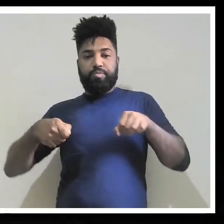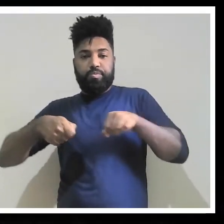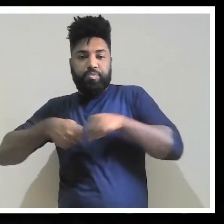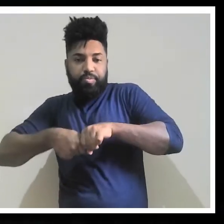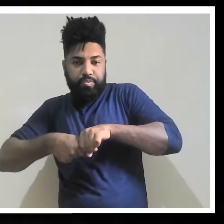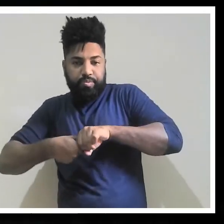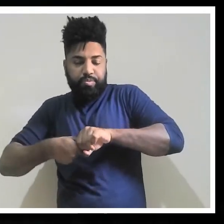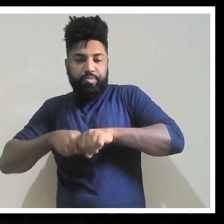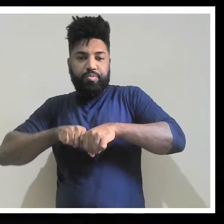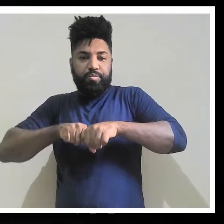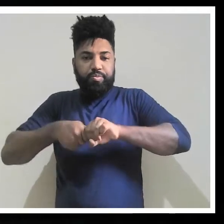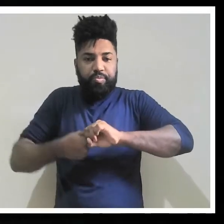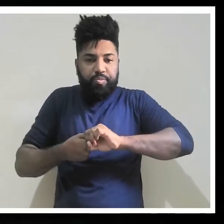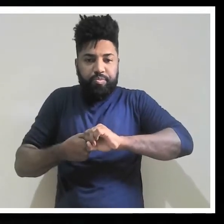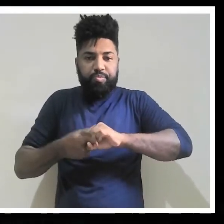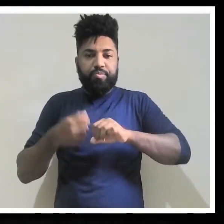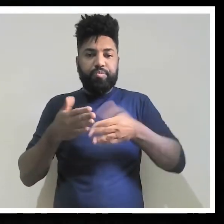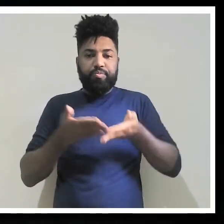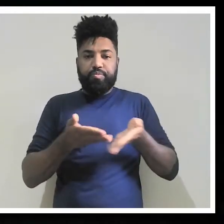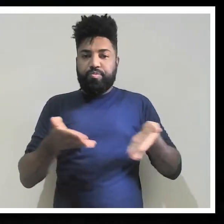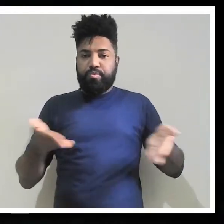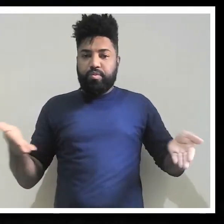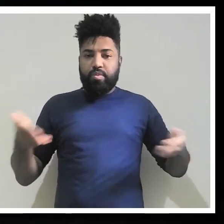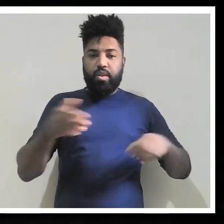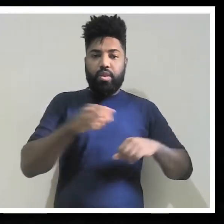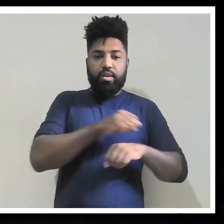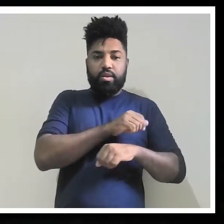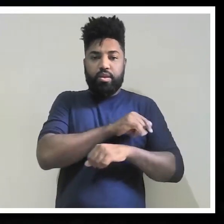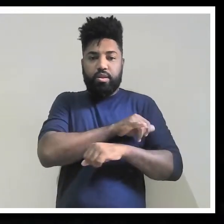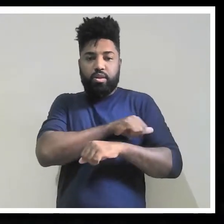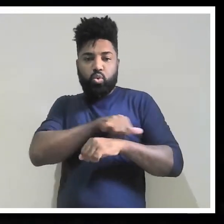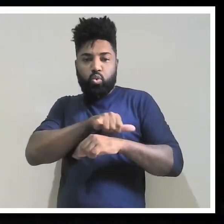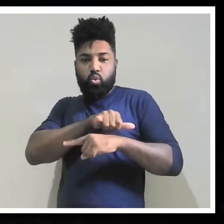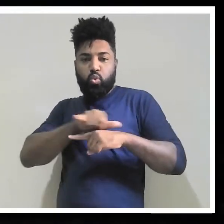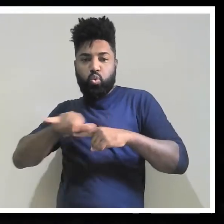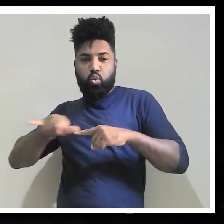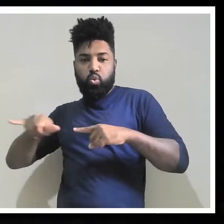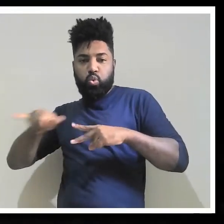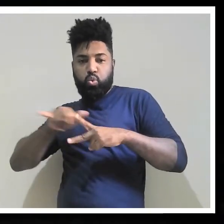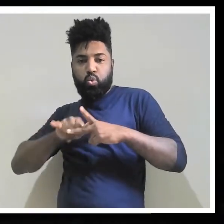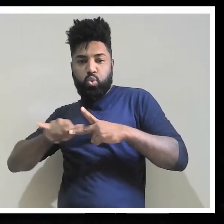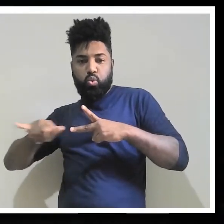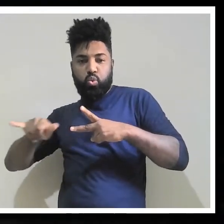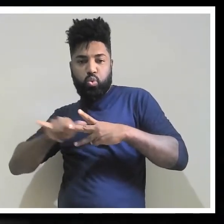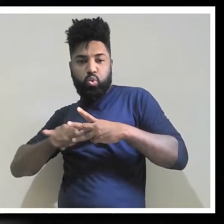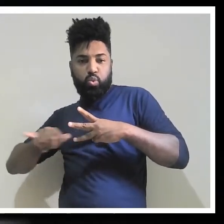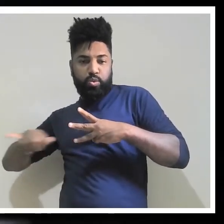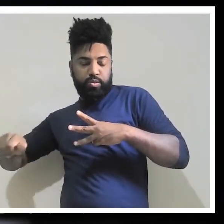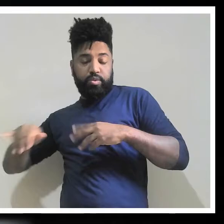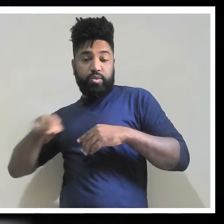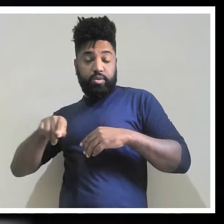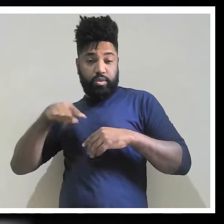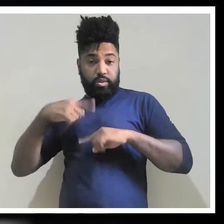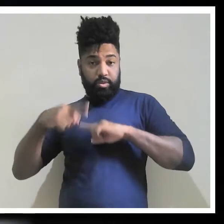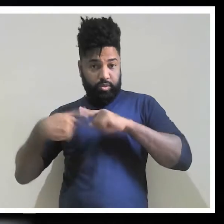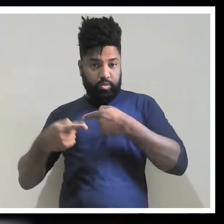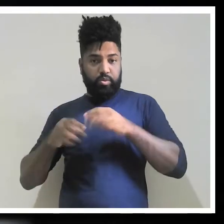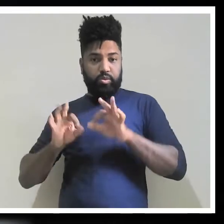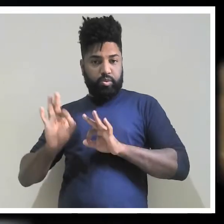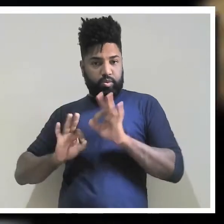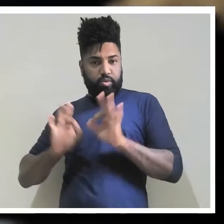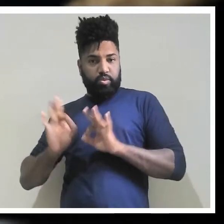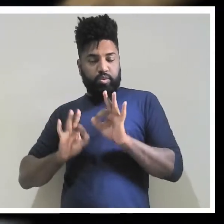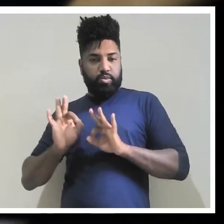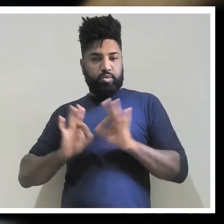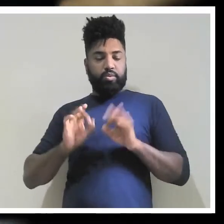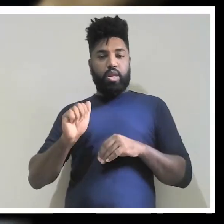E encaixada essa mangueira, esse é o sistema de condução de um gás de um recipiente para o outro, e em breve a gente vai utilizar ele. Para gerar amônia,